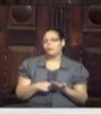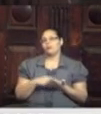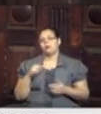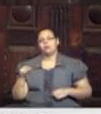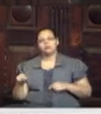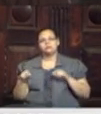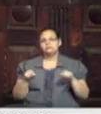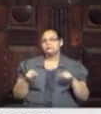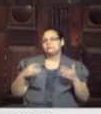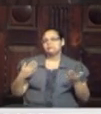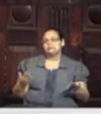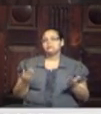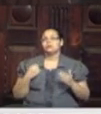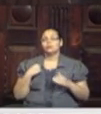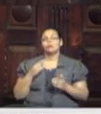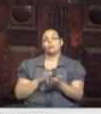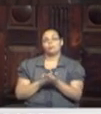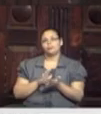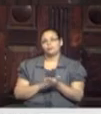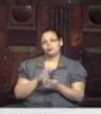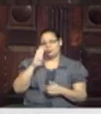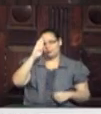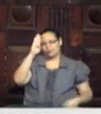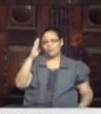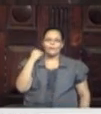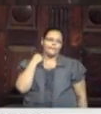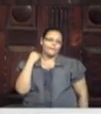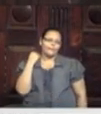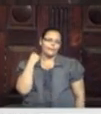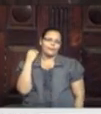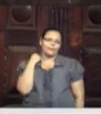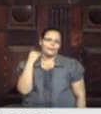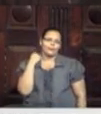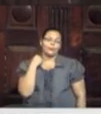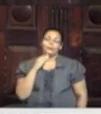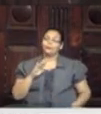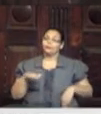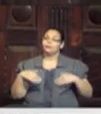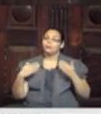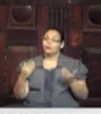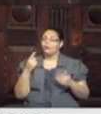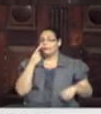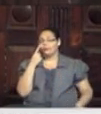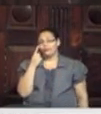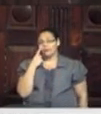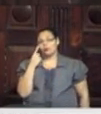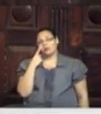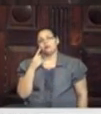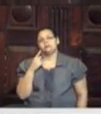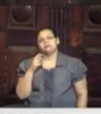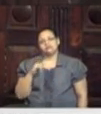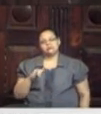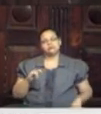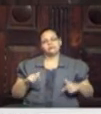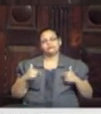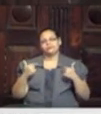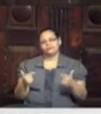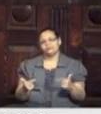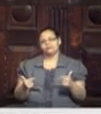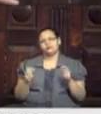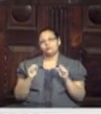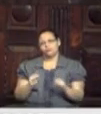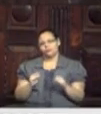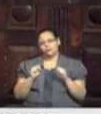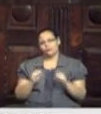aqui, acordo ali, em homenagem principalmente aos bancos. Então, vamos ver se esta iniciativa